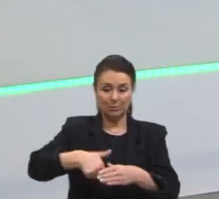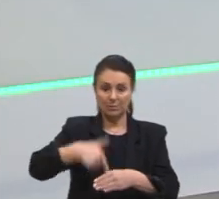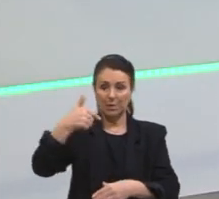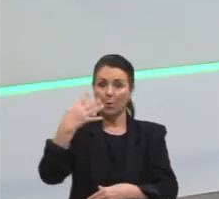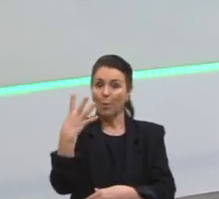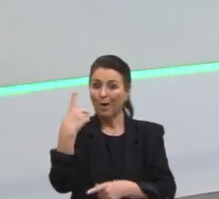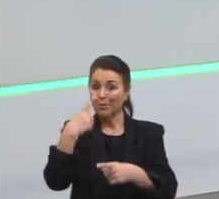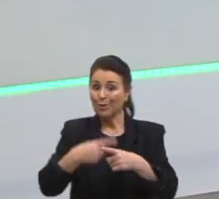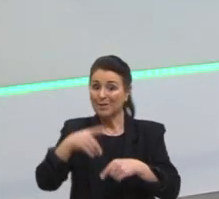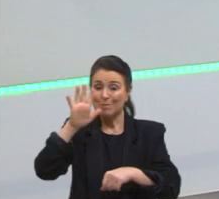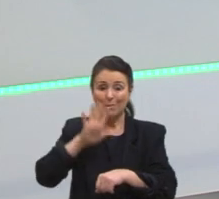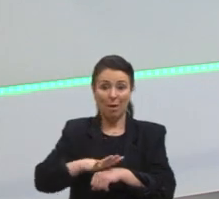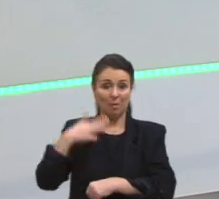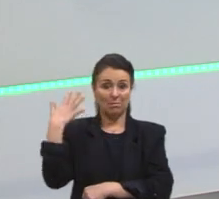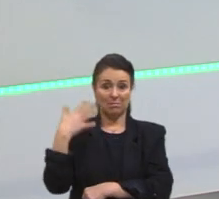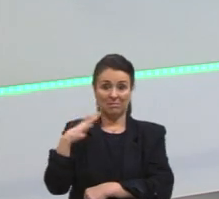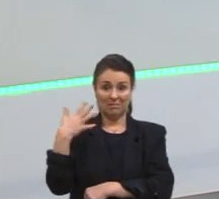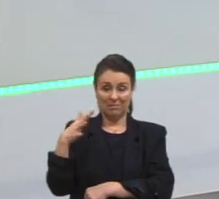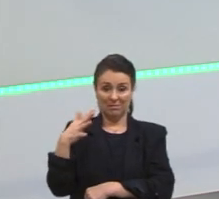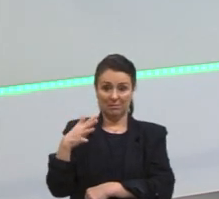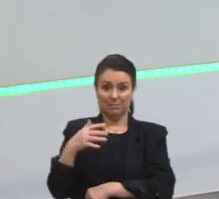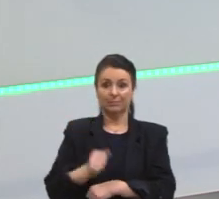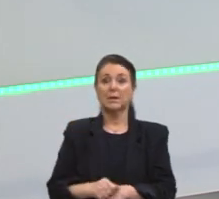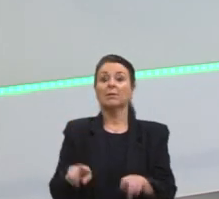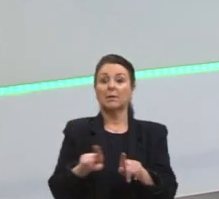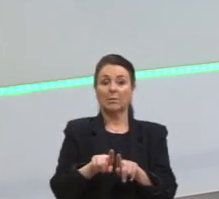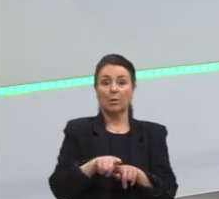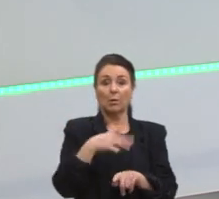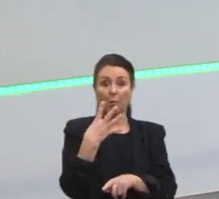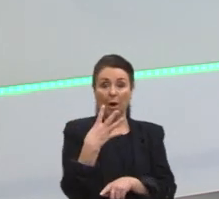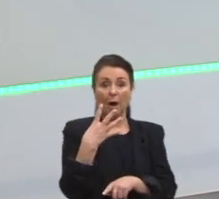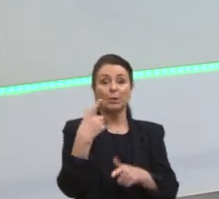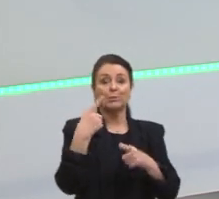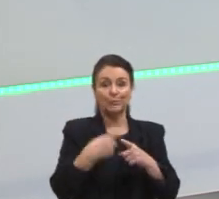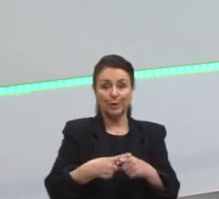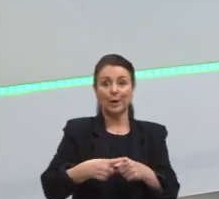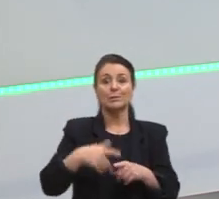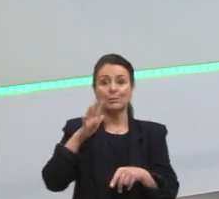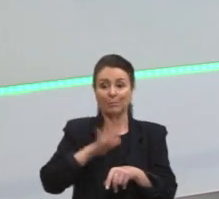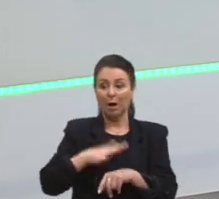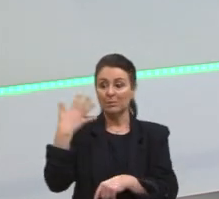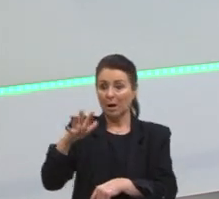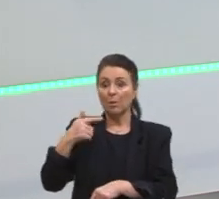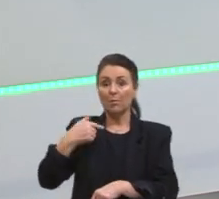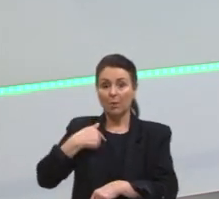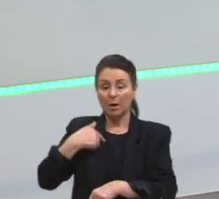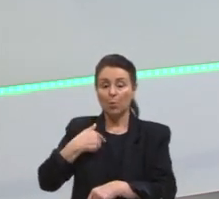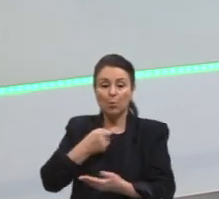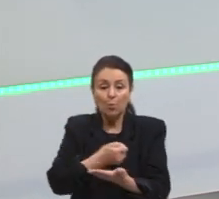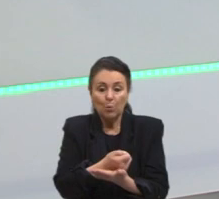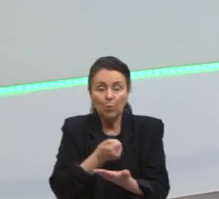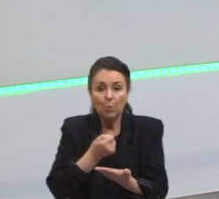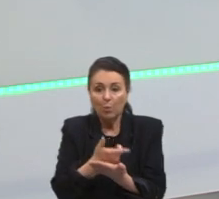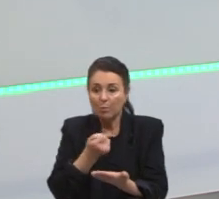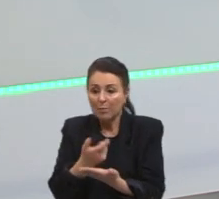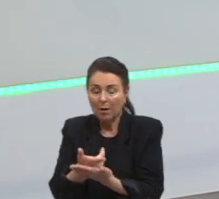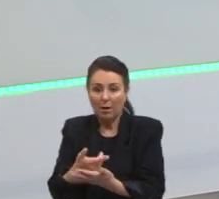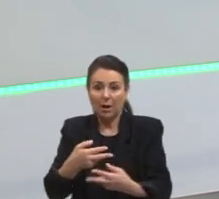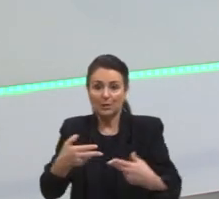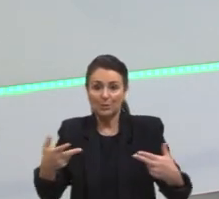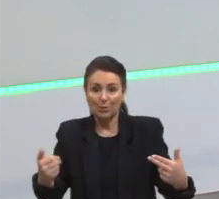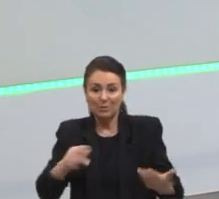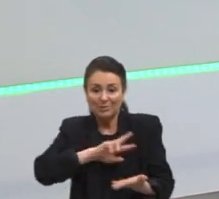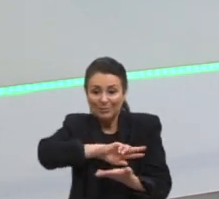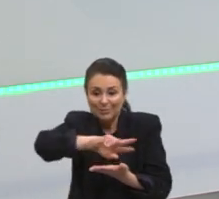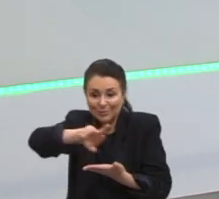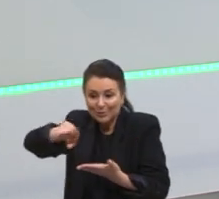vezes mais caro É no mínimo quatro vezes mais caro para mim adquirir os seus produtos né seus derivados E